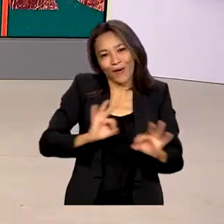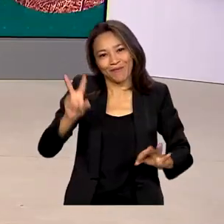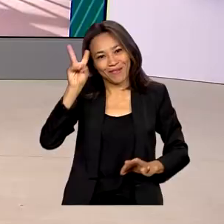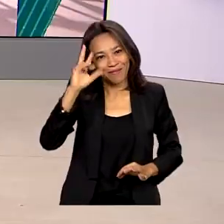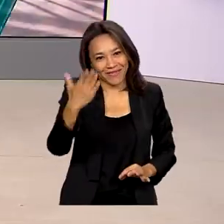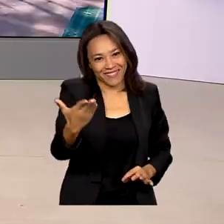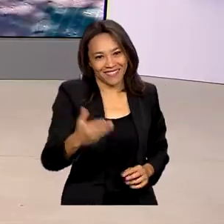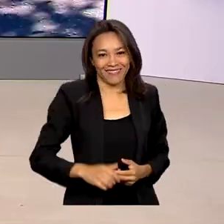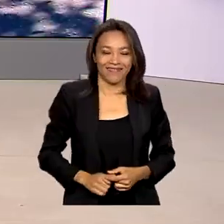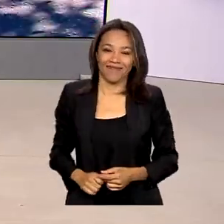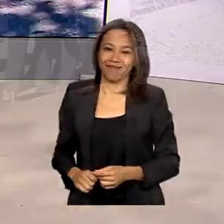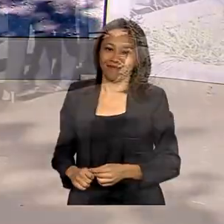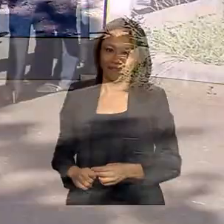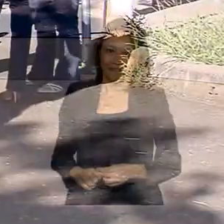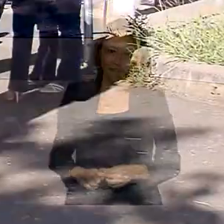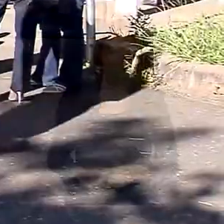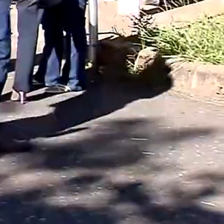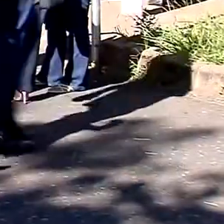para você